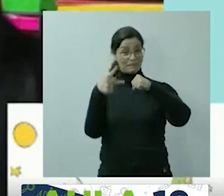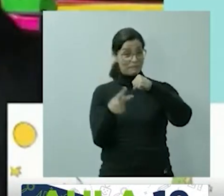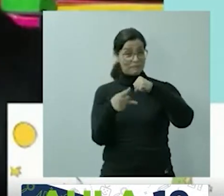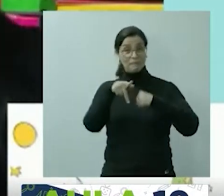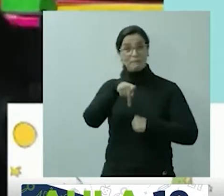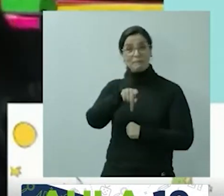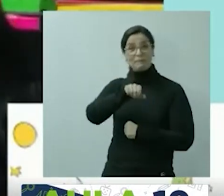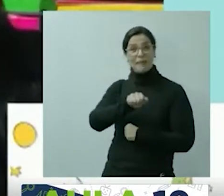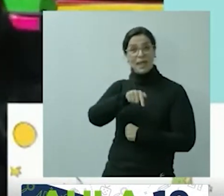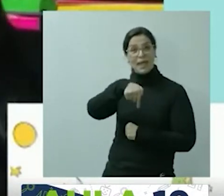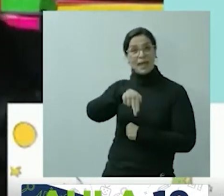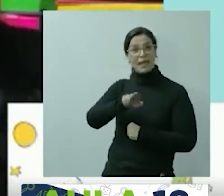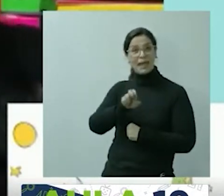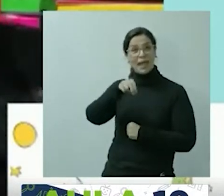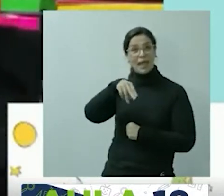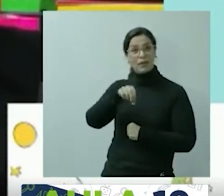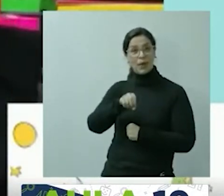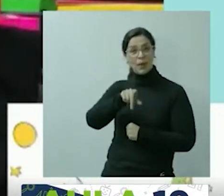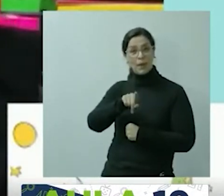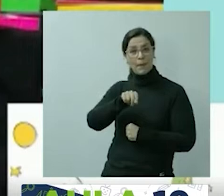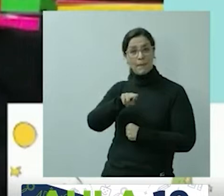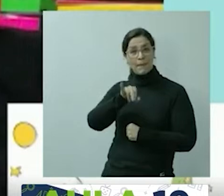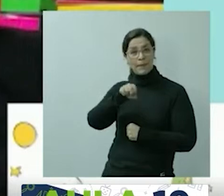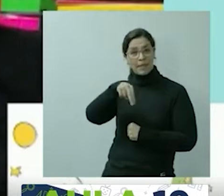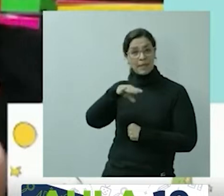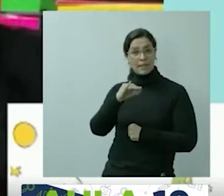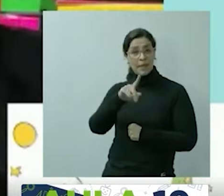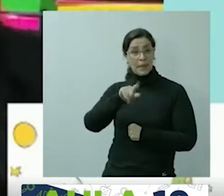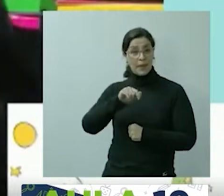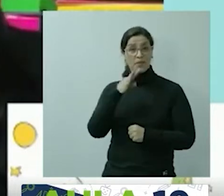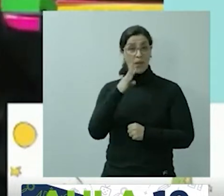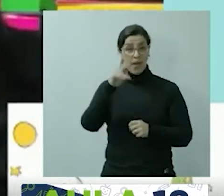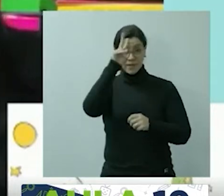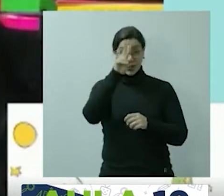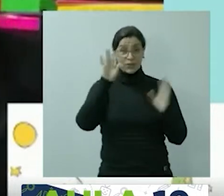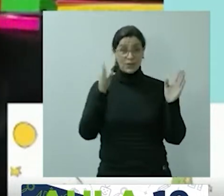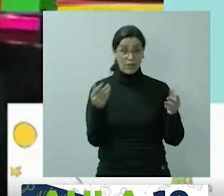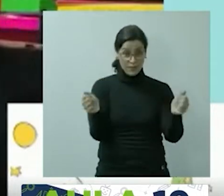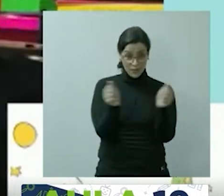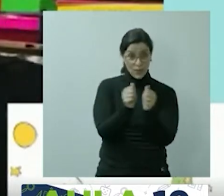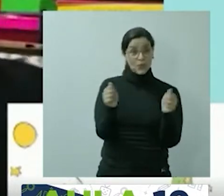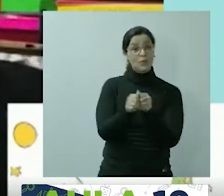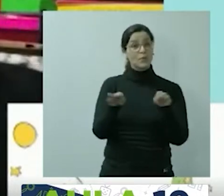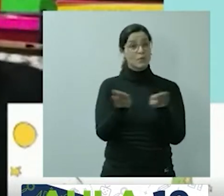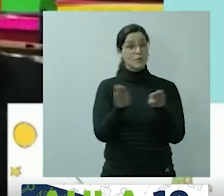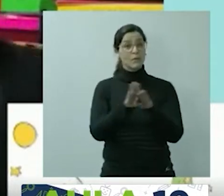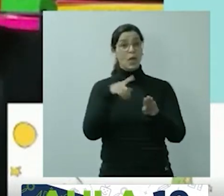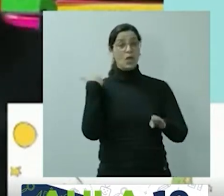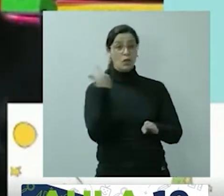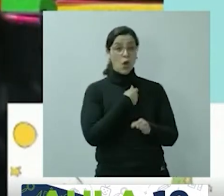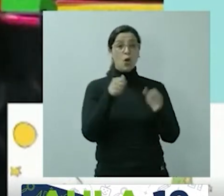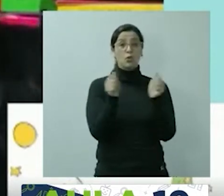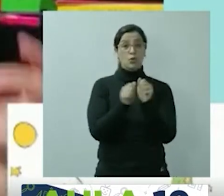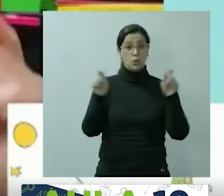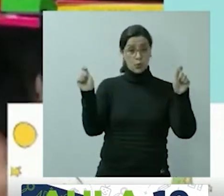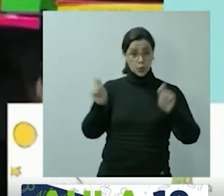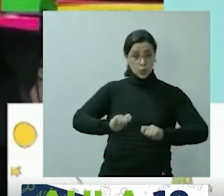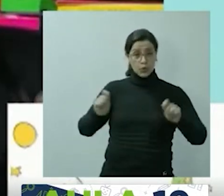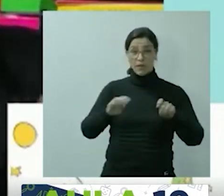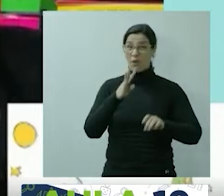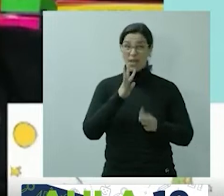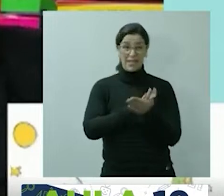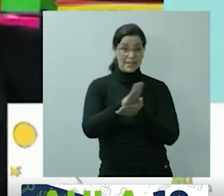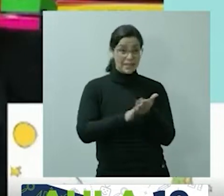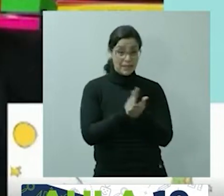Príncipe. Isso mesmo, você conhece essa história? Se conhece, vem comigo, vamos viajar novamente. Se não conhece,